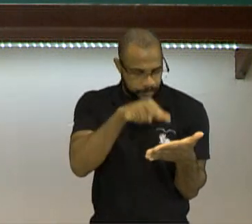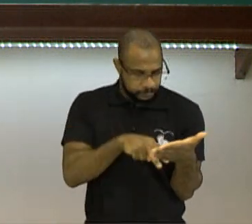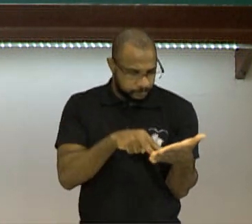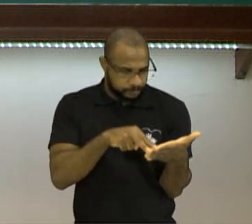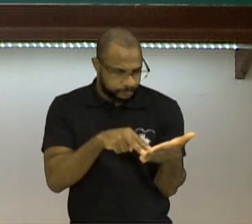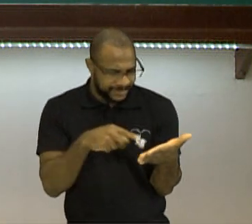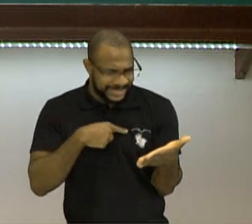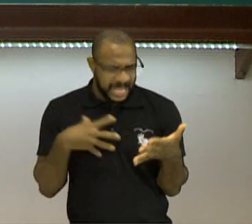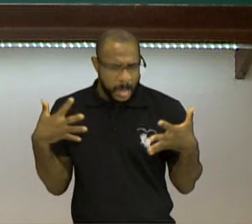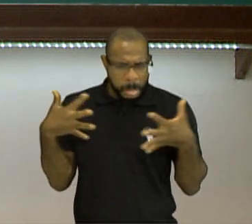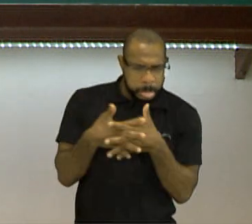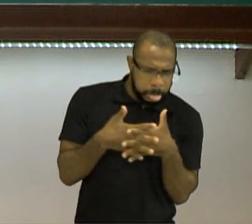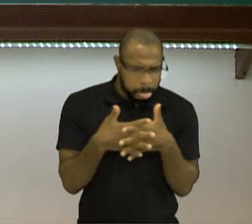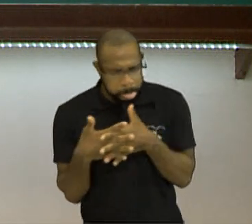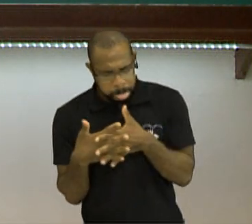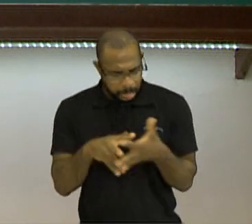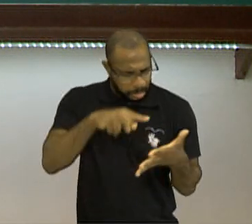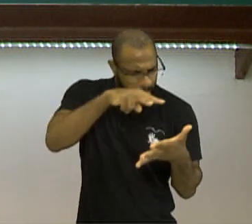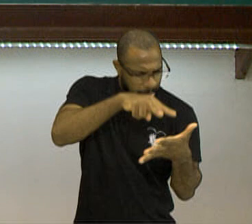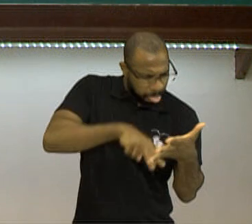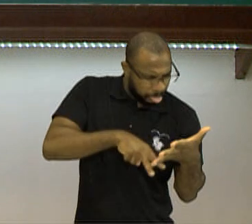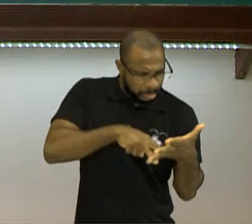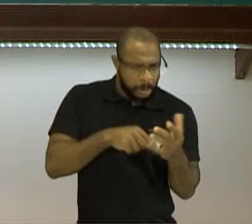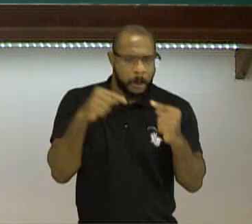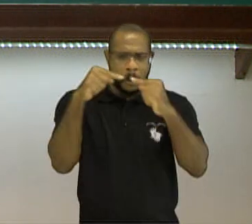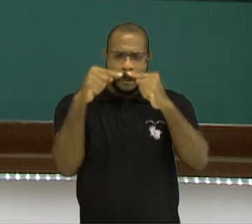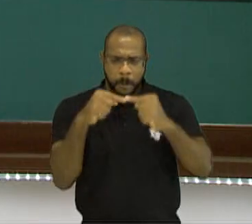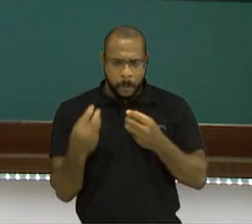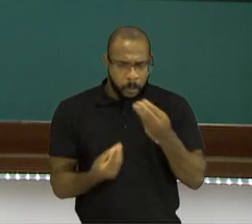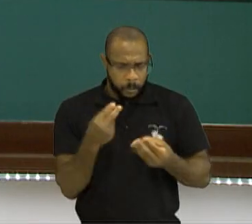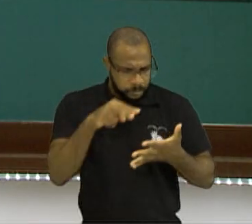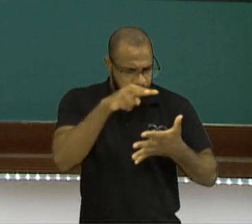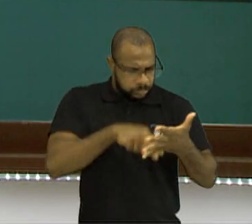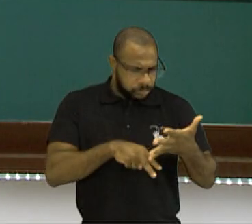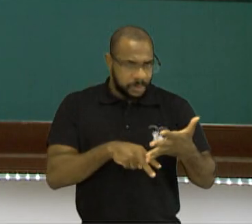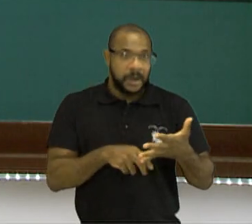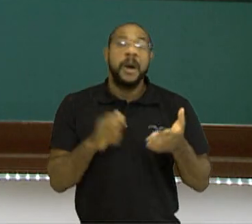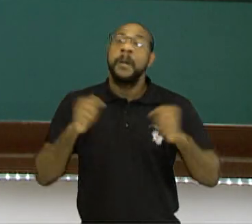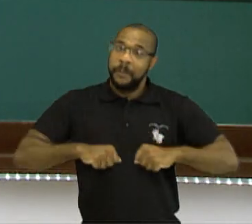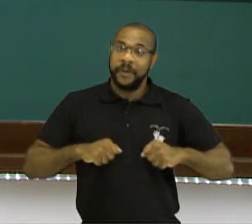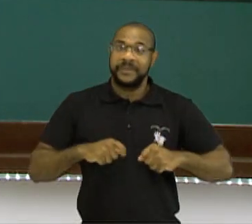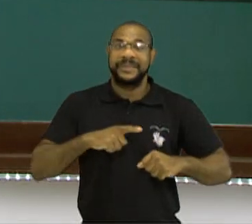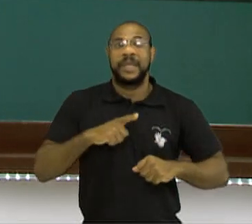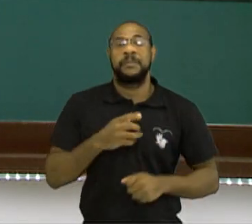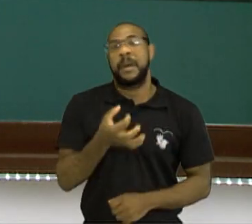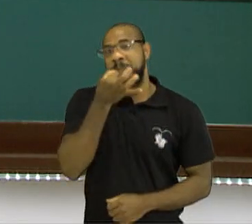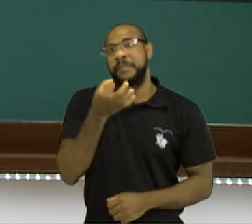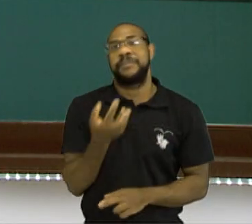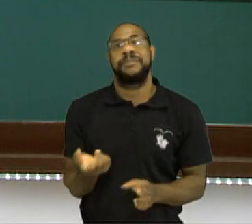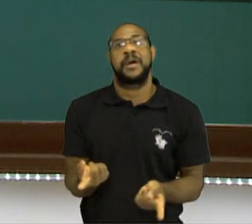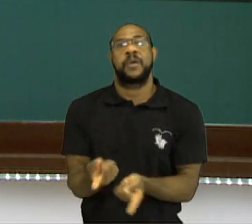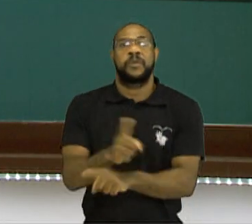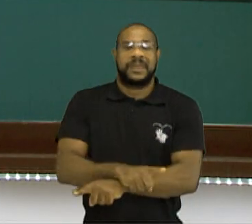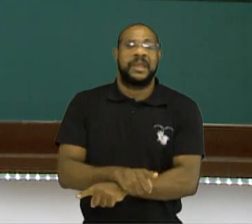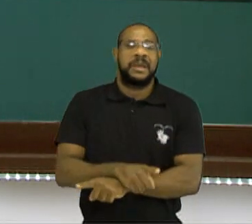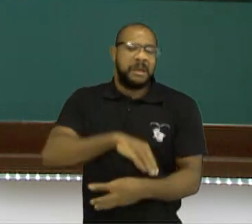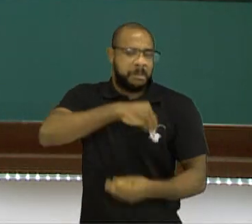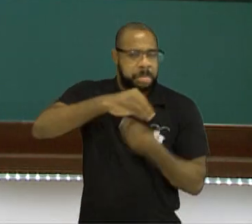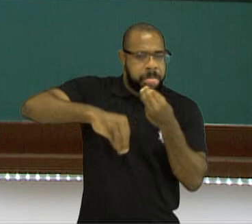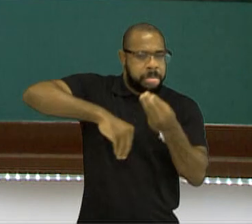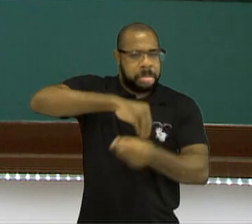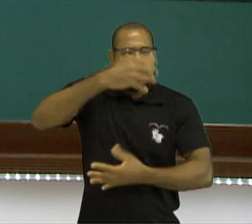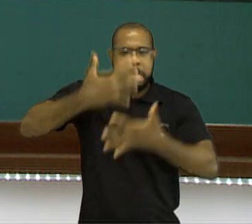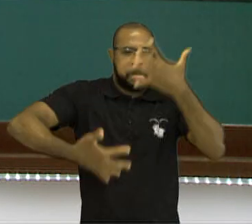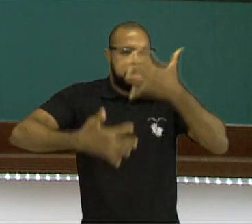se confunda nos elementos coesivos, ele pode cair em contradição. Ao misturar um